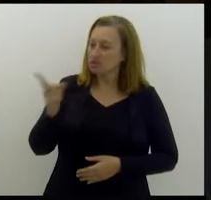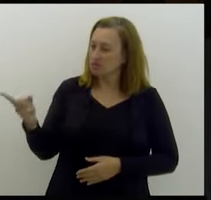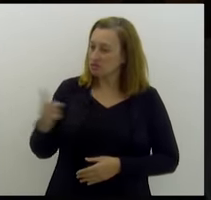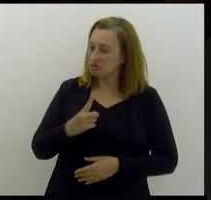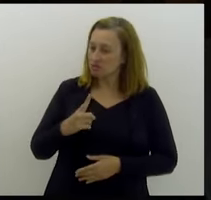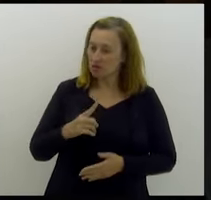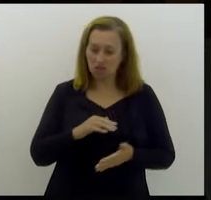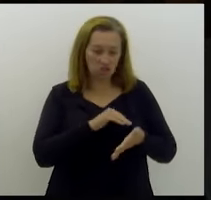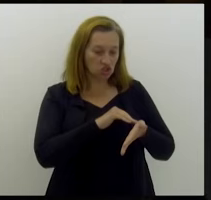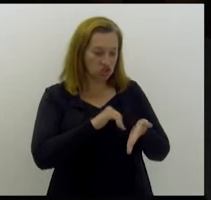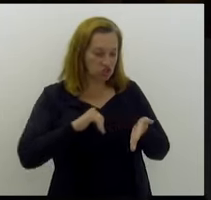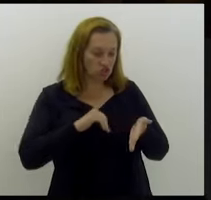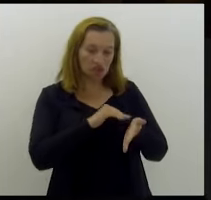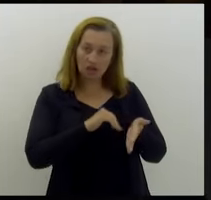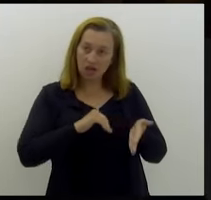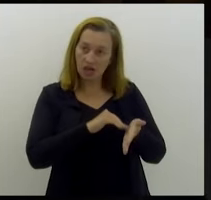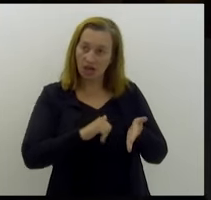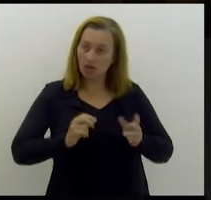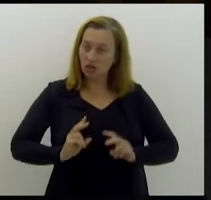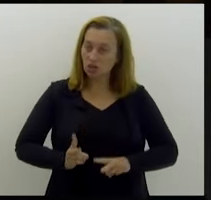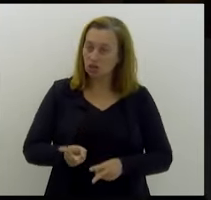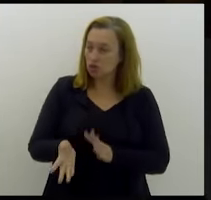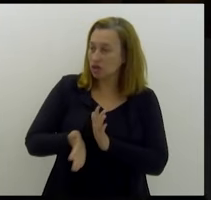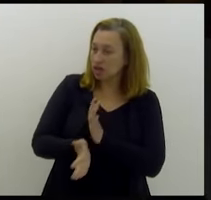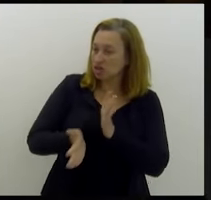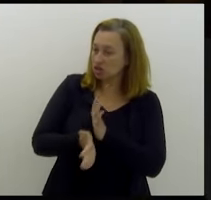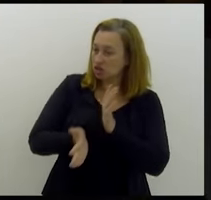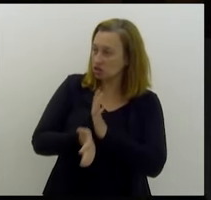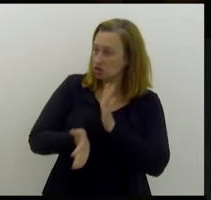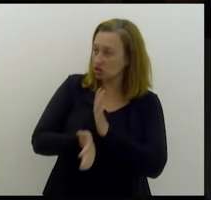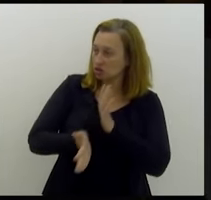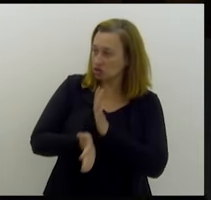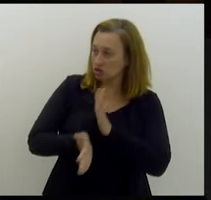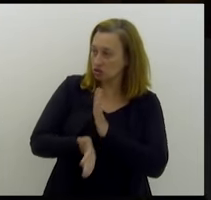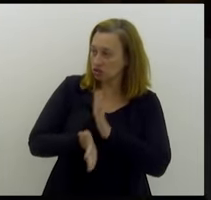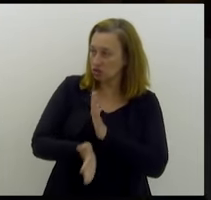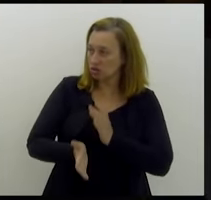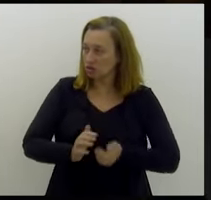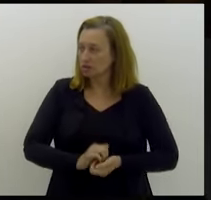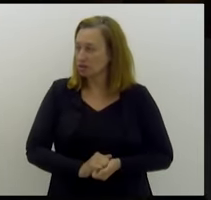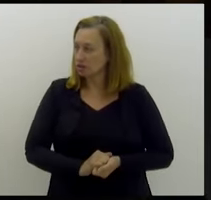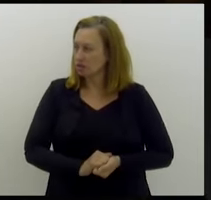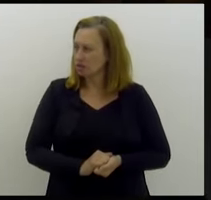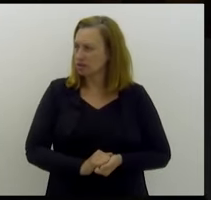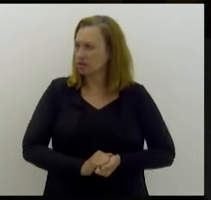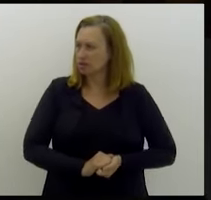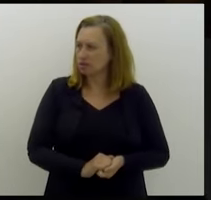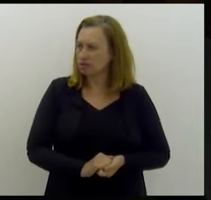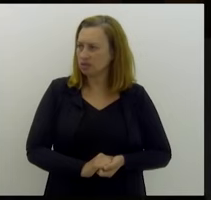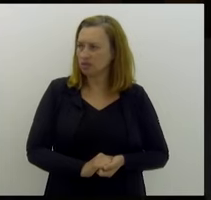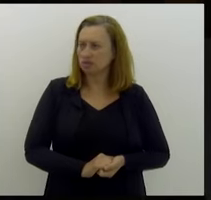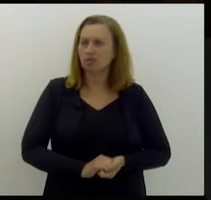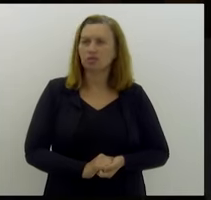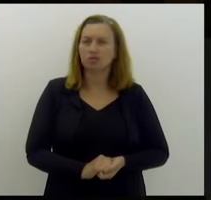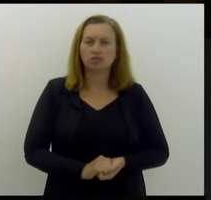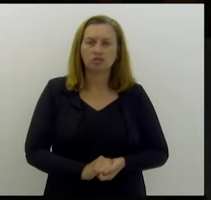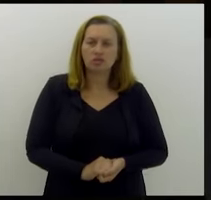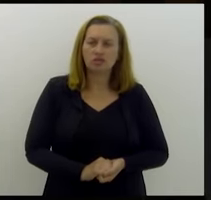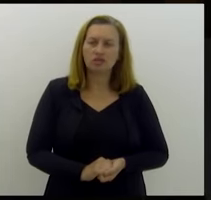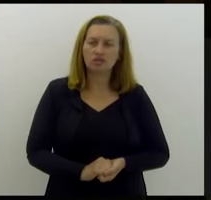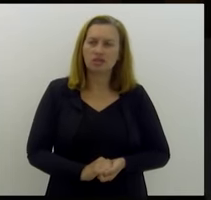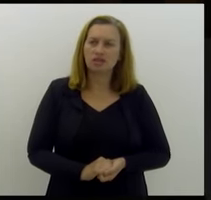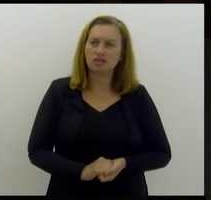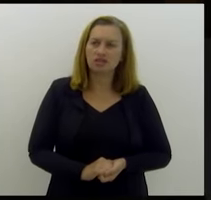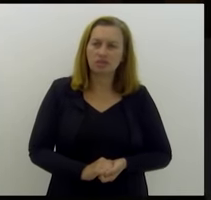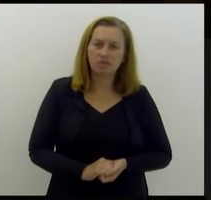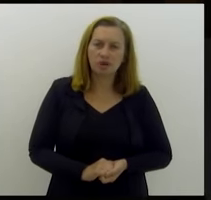o taxo e continuar gastando com a incompetência com os esquemas que marcam o seu governo a